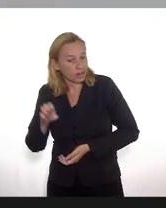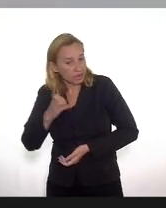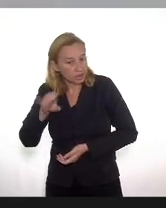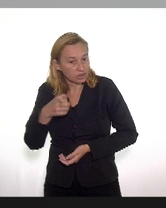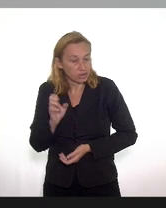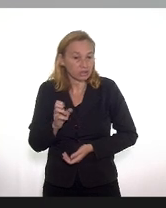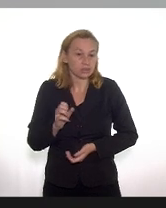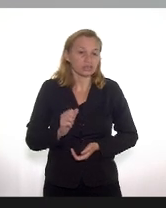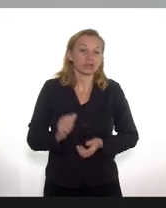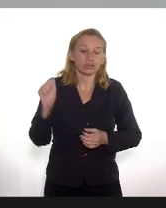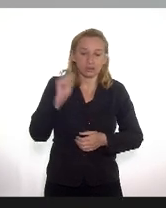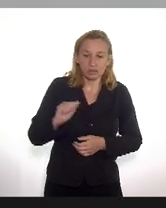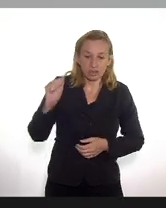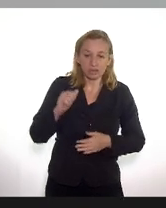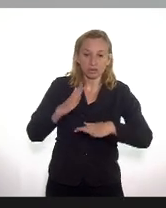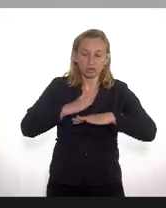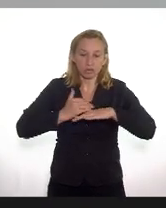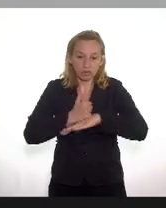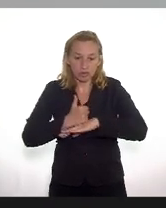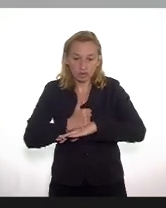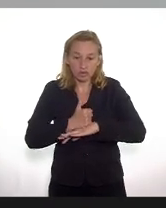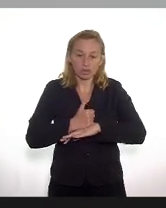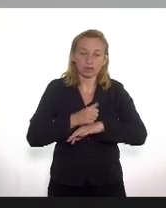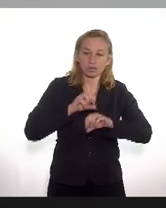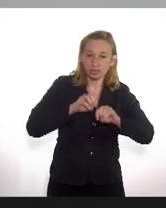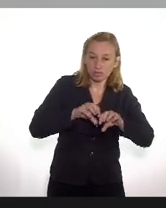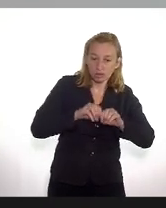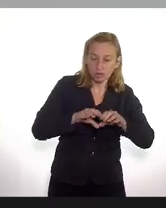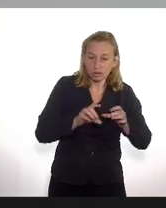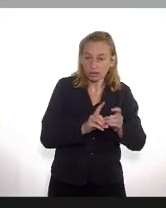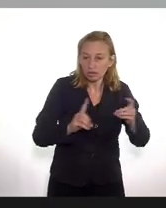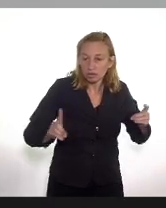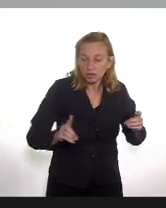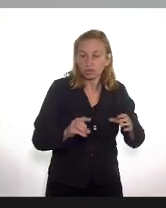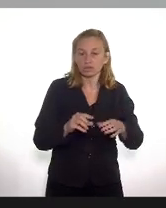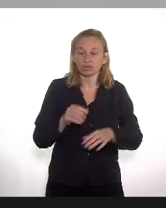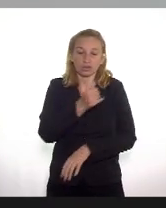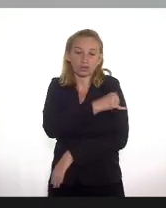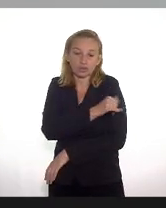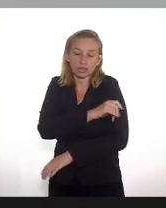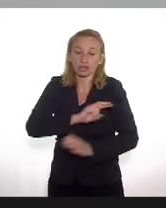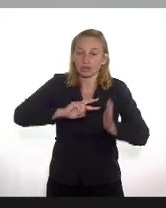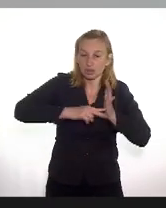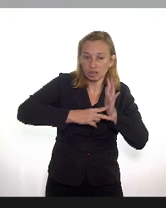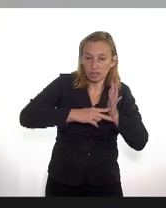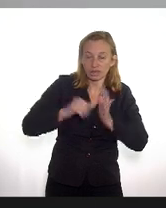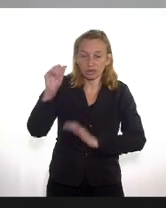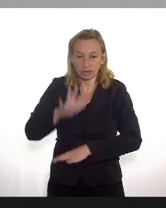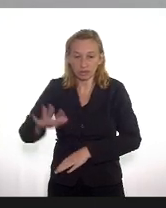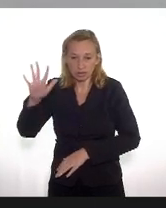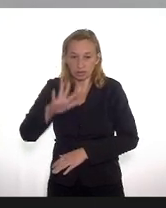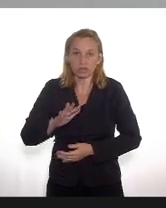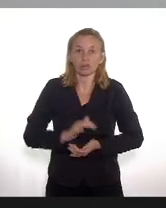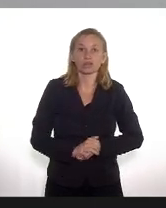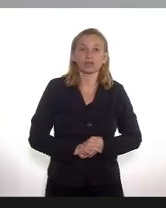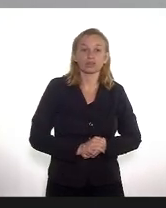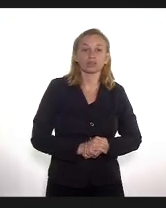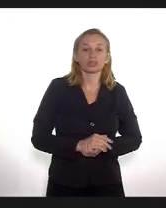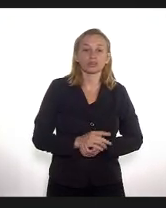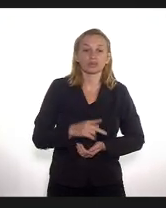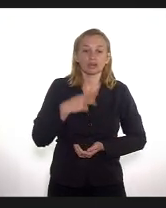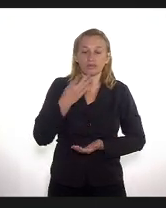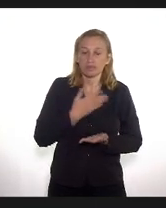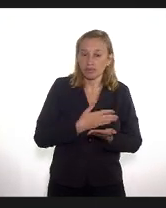dos Docentes e Profissionais de Educação à Distância do Rio de Janeiro, Seção Sindical do Andes, Sindicato Nacional, eu não poderia deixar de iniciar essa